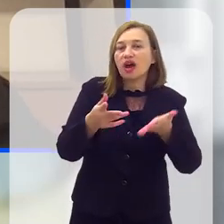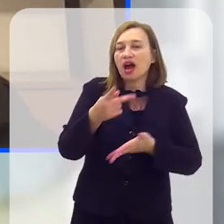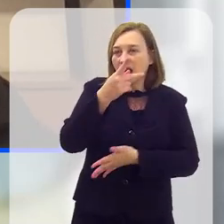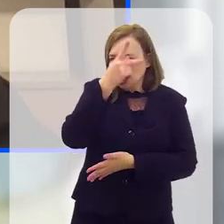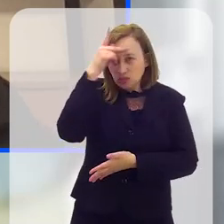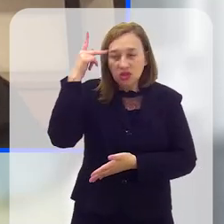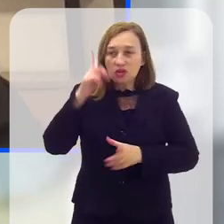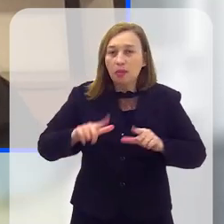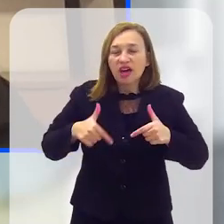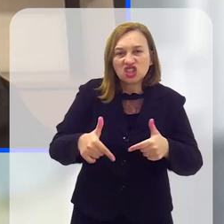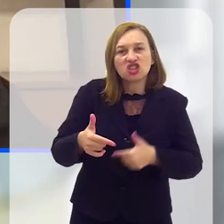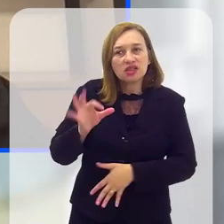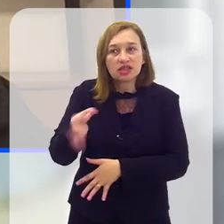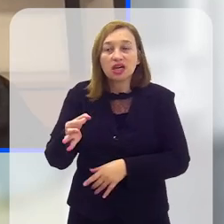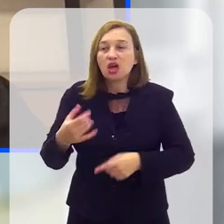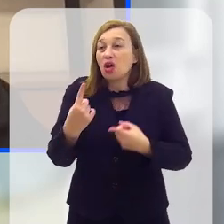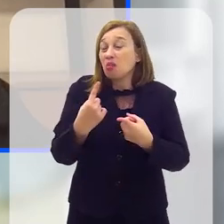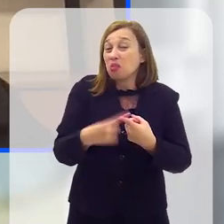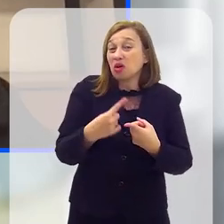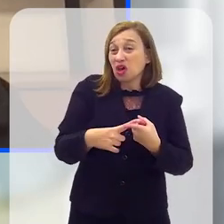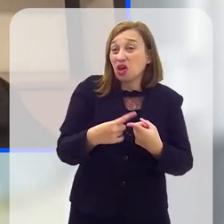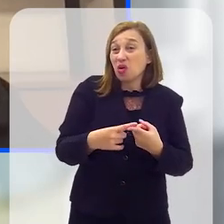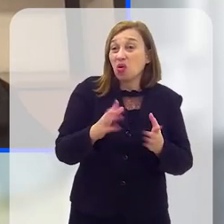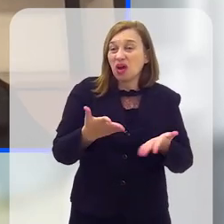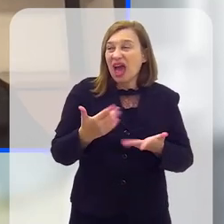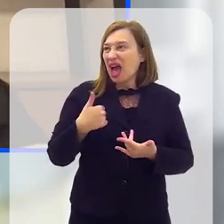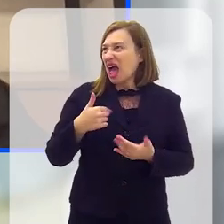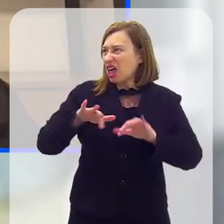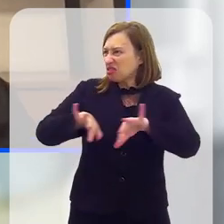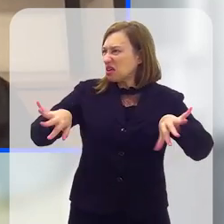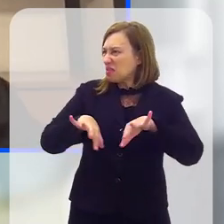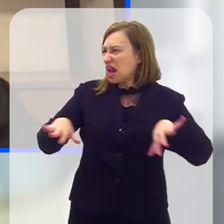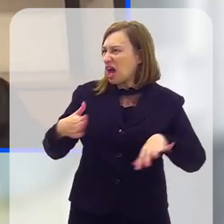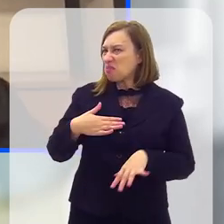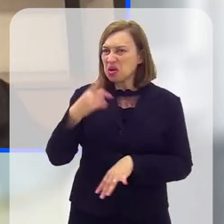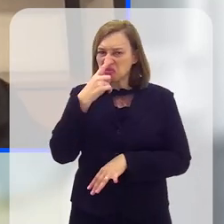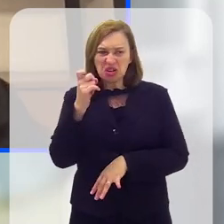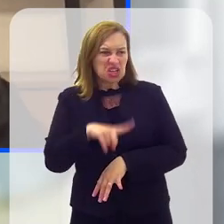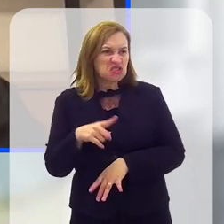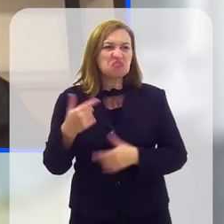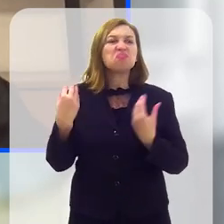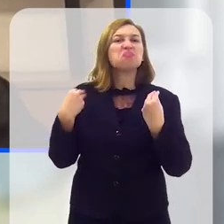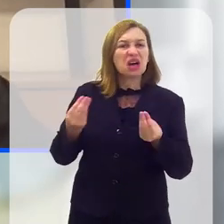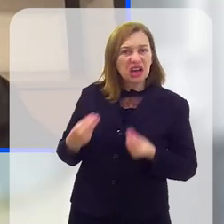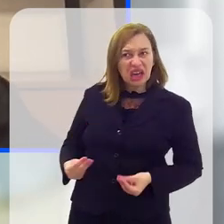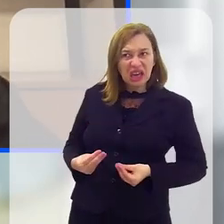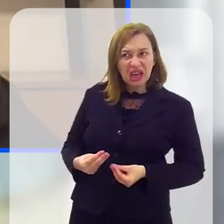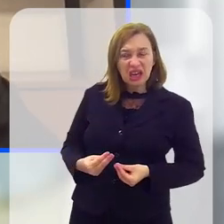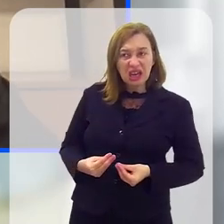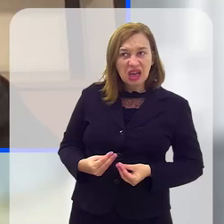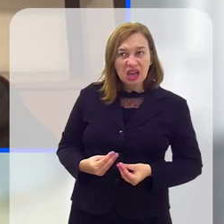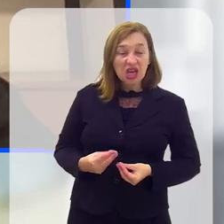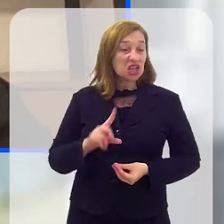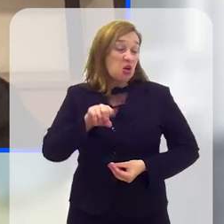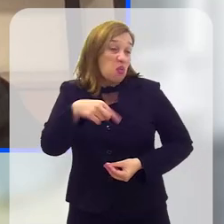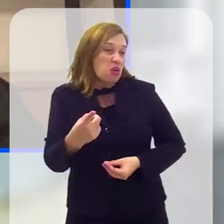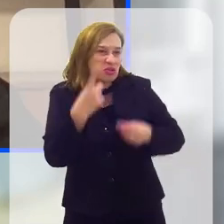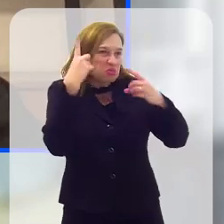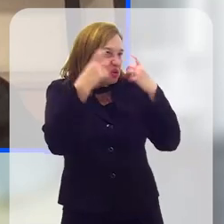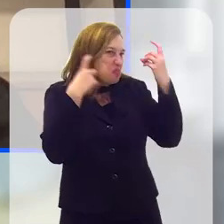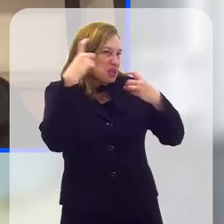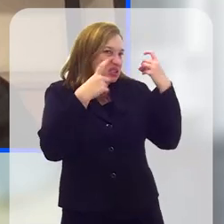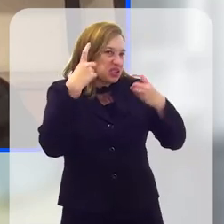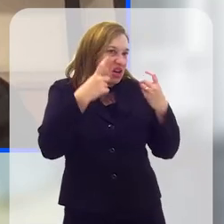motive essas pessoas a tomarem a decisão correta. Porque hoje é muito isso. Ah, para que que eu vou separar meu lixo ou jogar da maneira correta? Ah, para mim, eu tenho